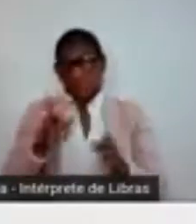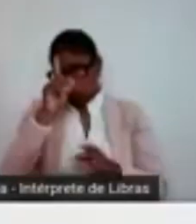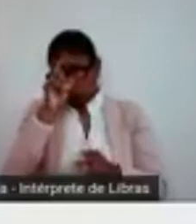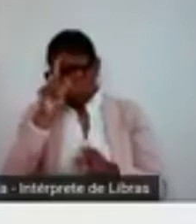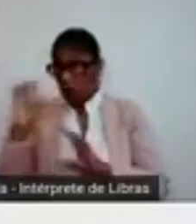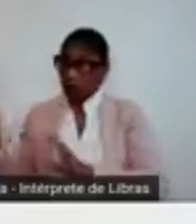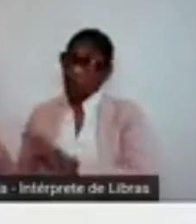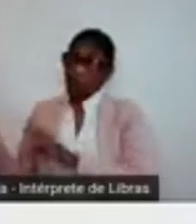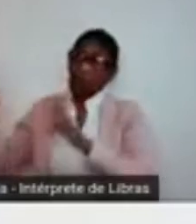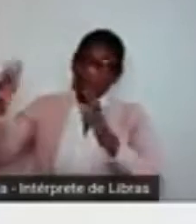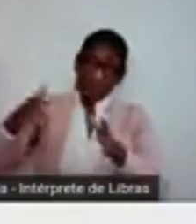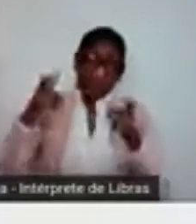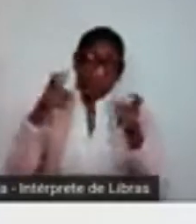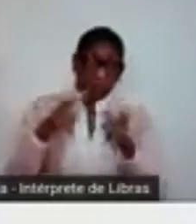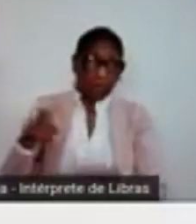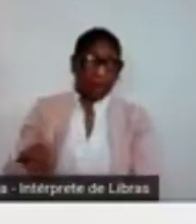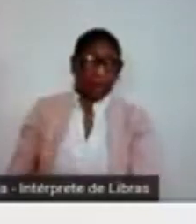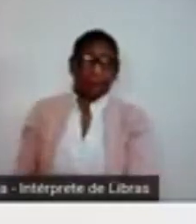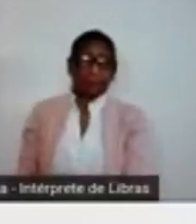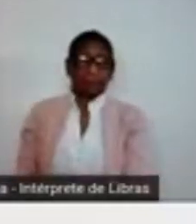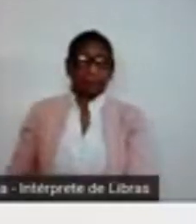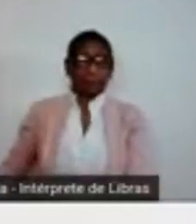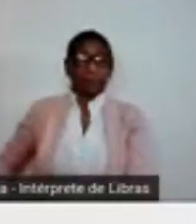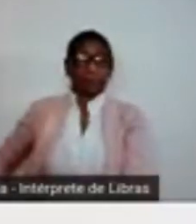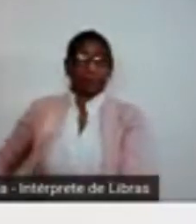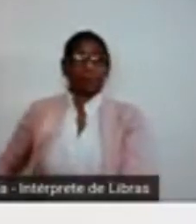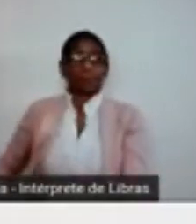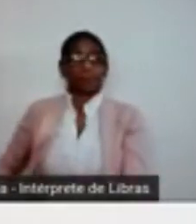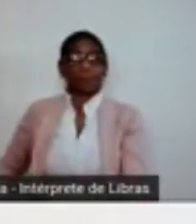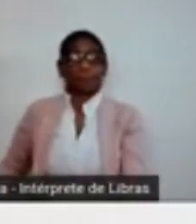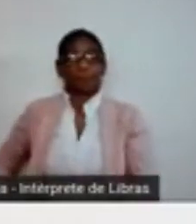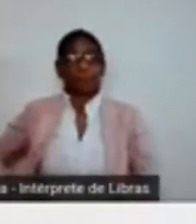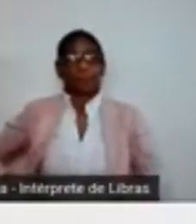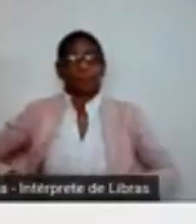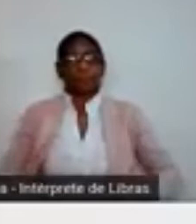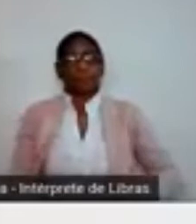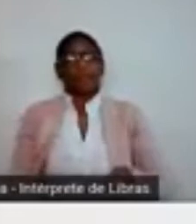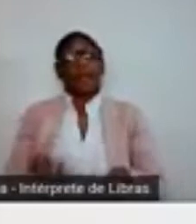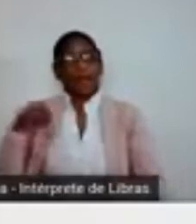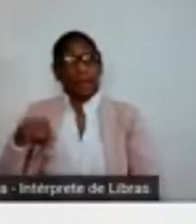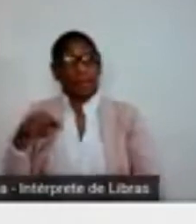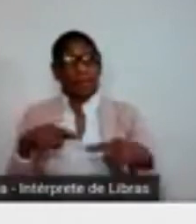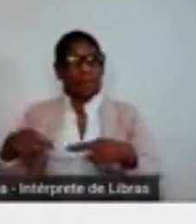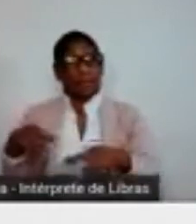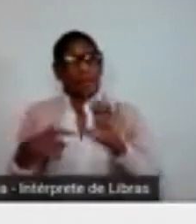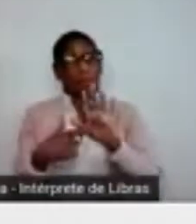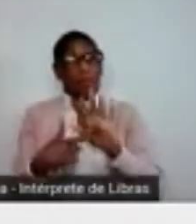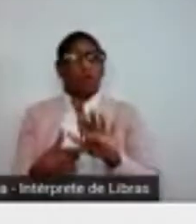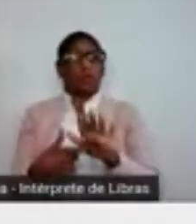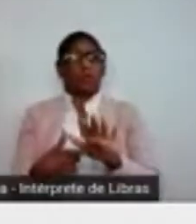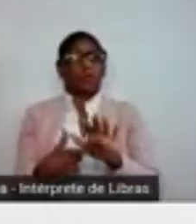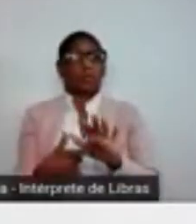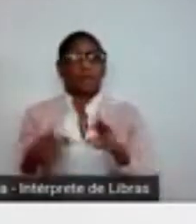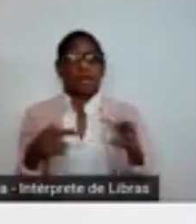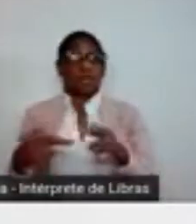regiões. Então, esses números todos aqui, só para relembrar que são números que refletem a situação da